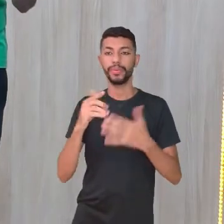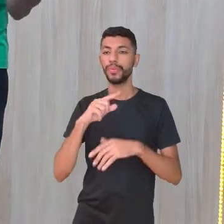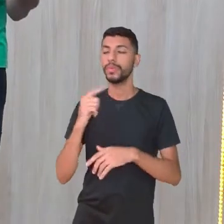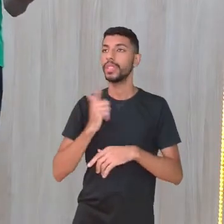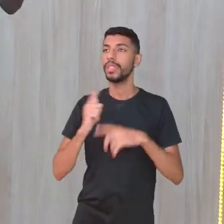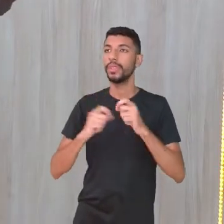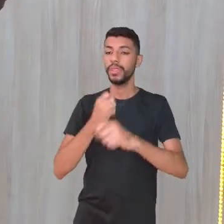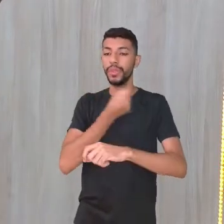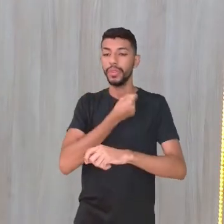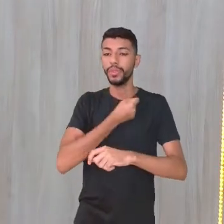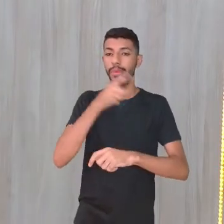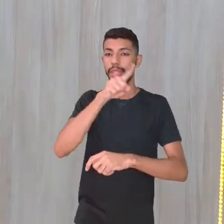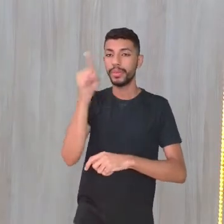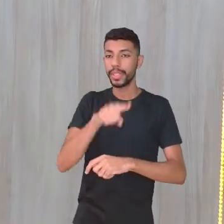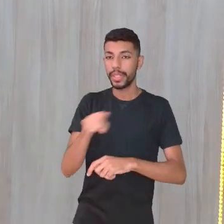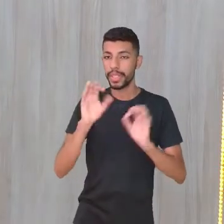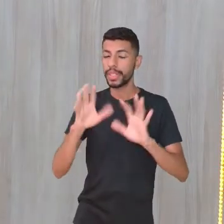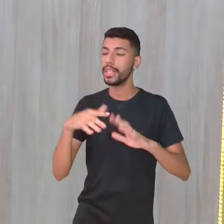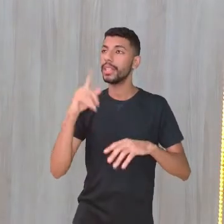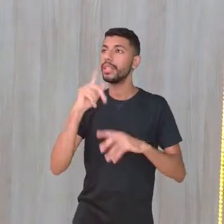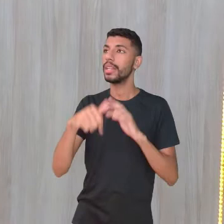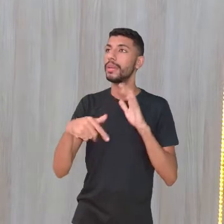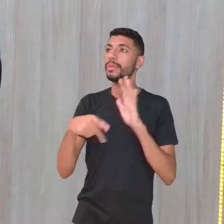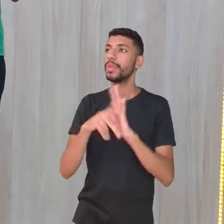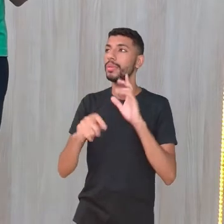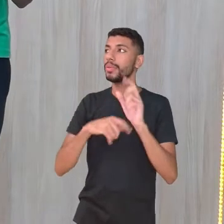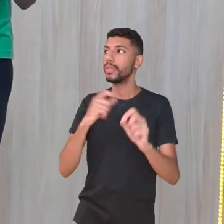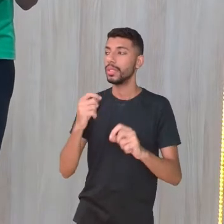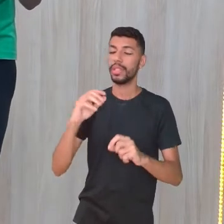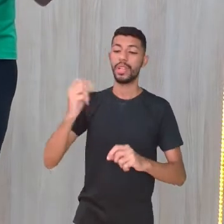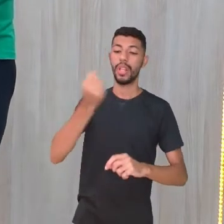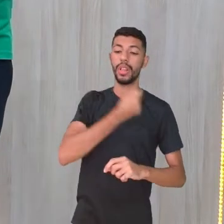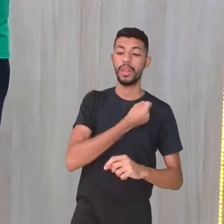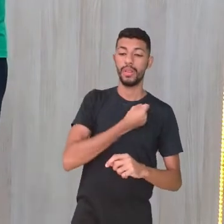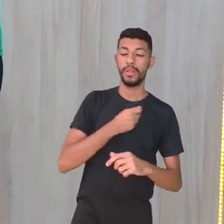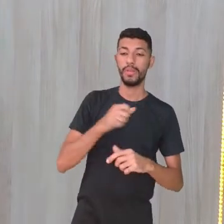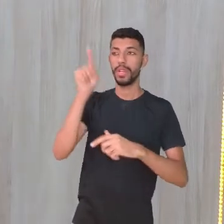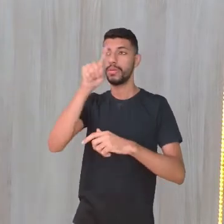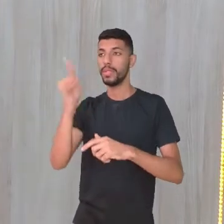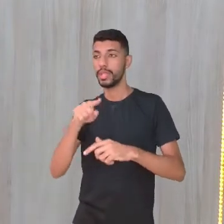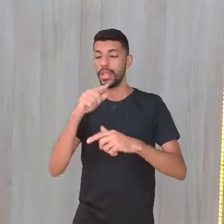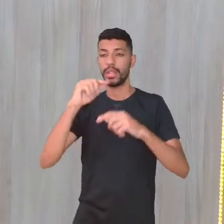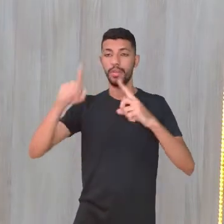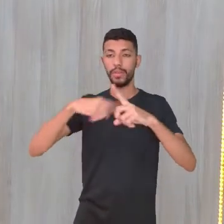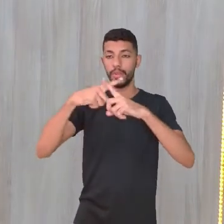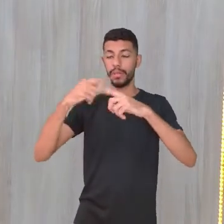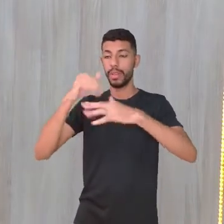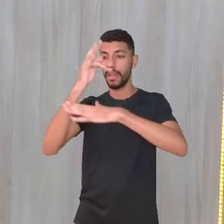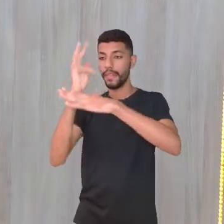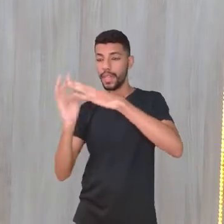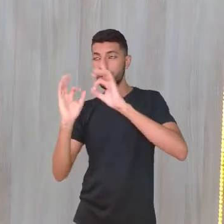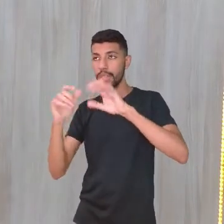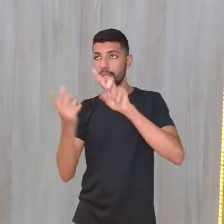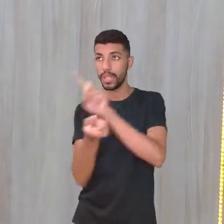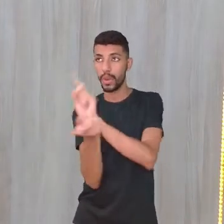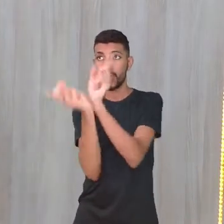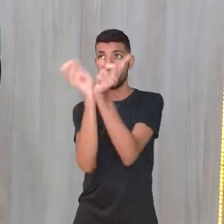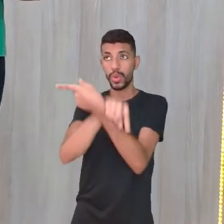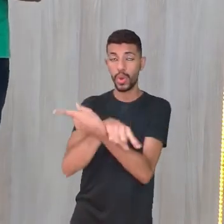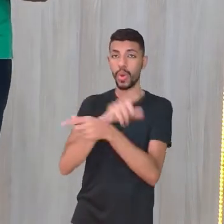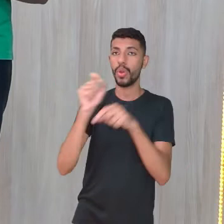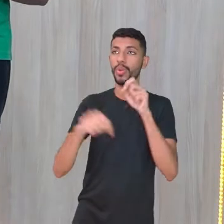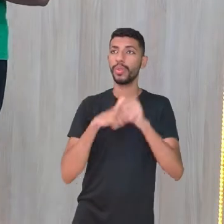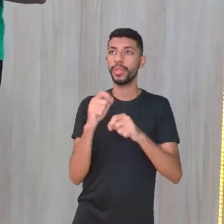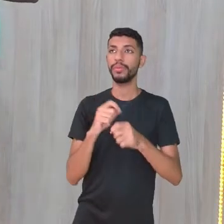lá na frente, que você vai estar multiplicando um número inteiro por uma fração, pega o número inteiro e multiplica pelo inverso